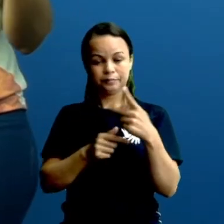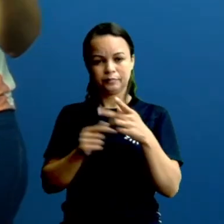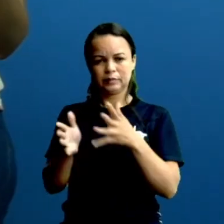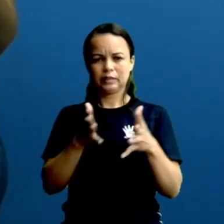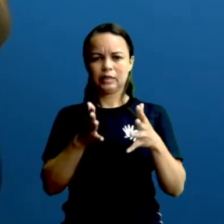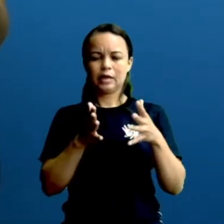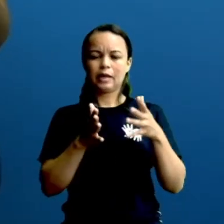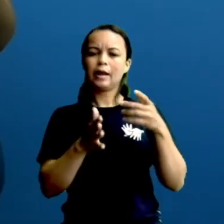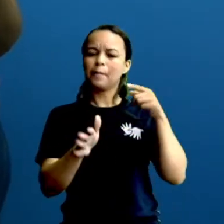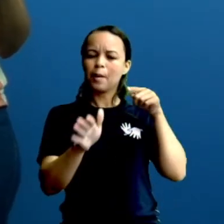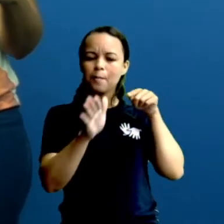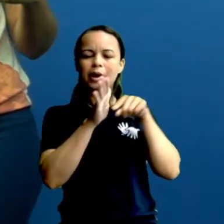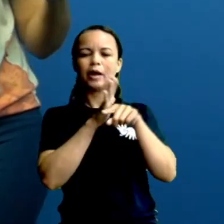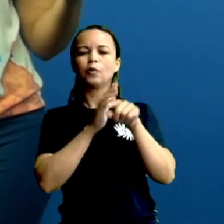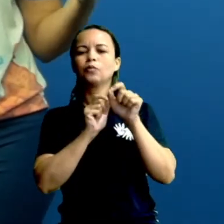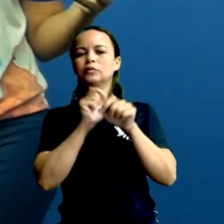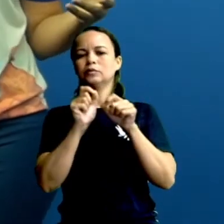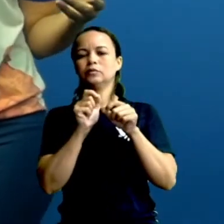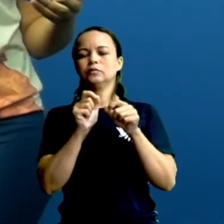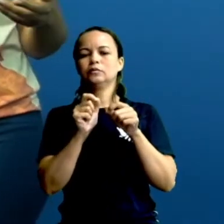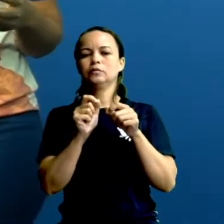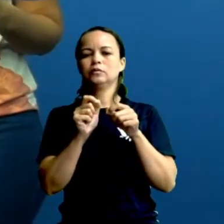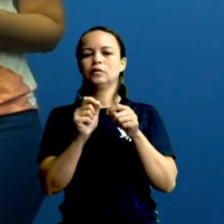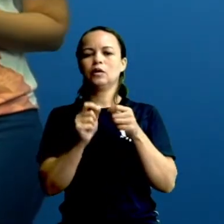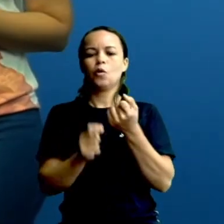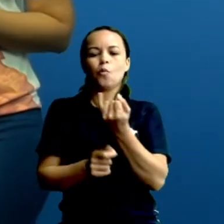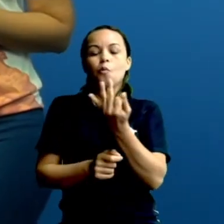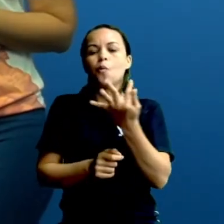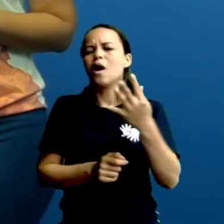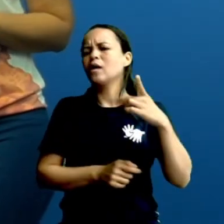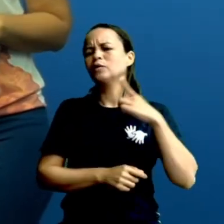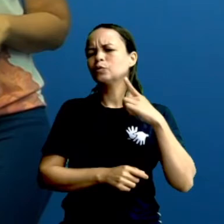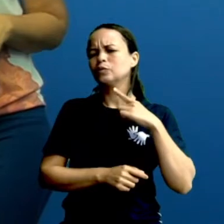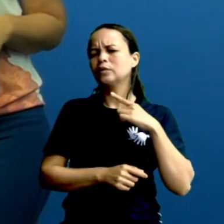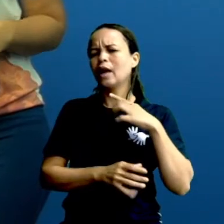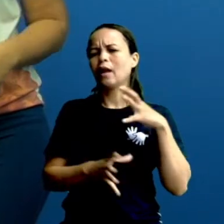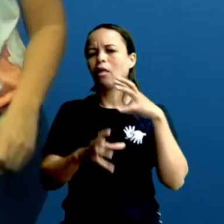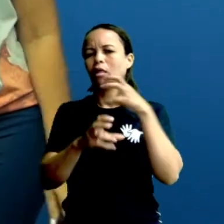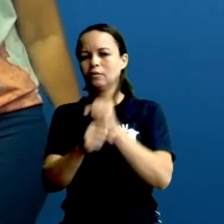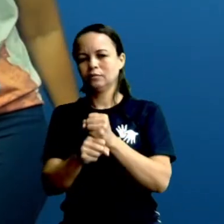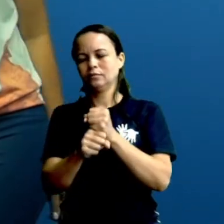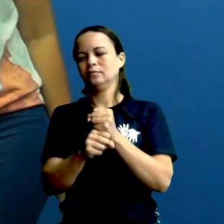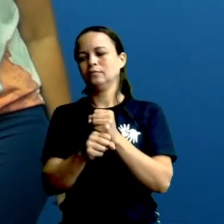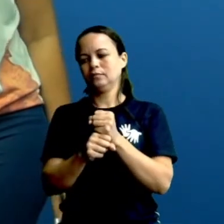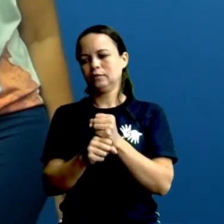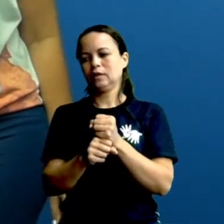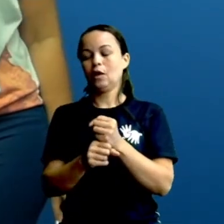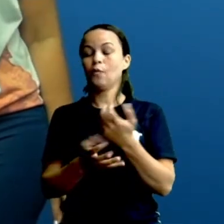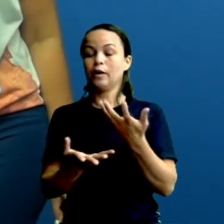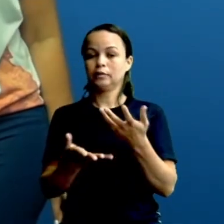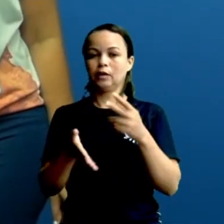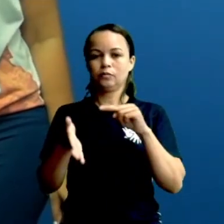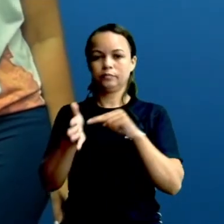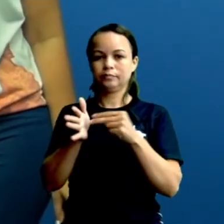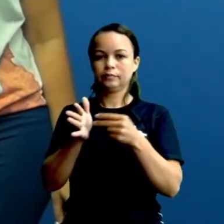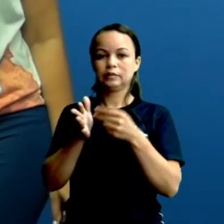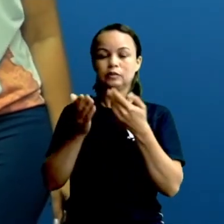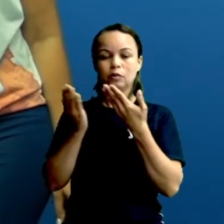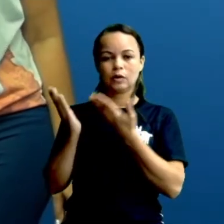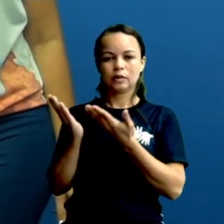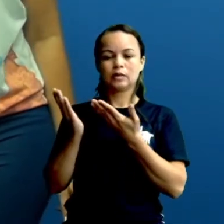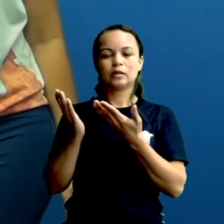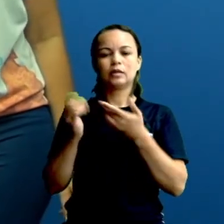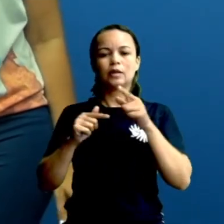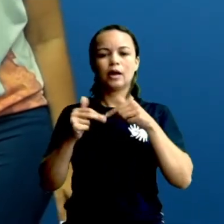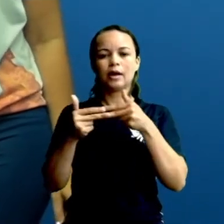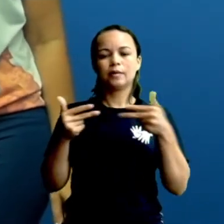que a minha perguntinha no final é quanto ficou no total, certo? E aí eu tenho os seguintes elementos para